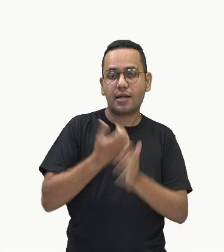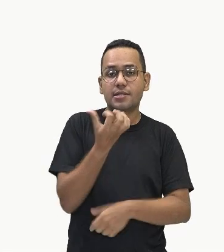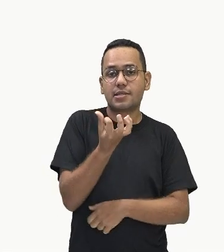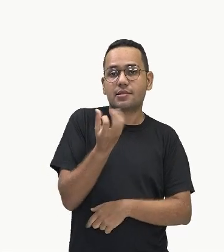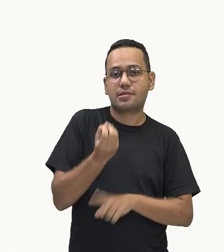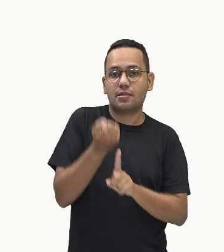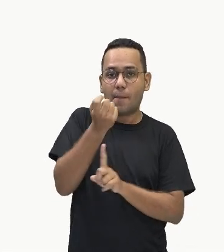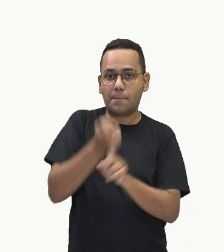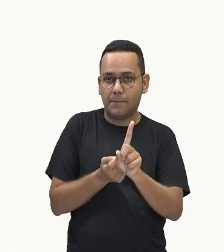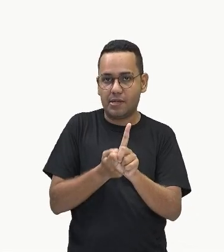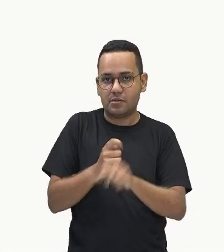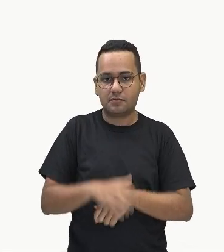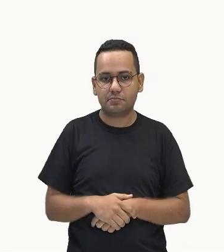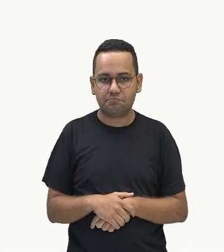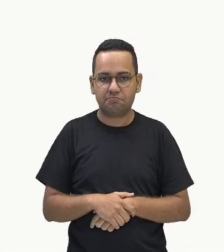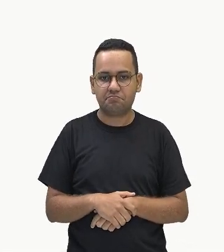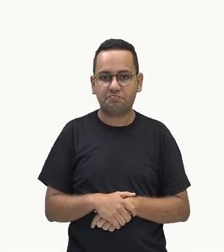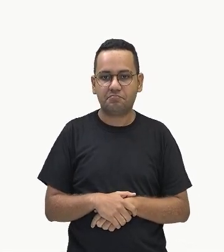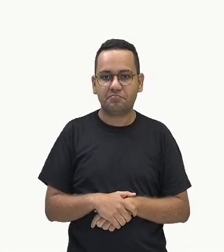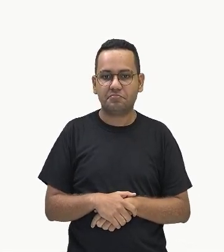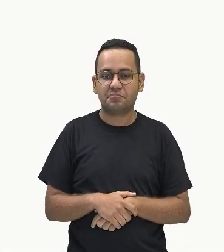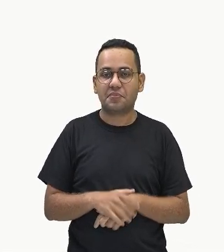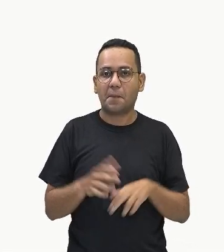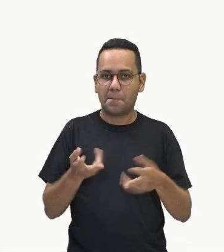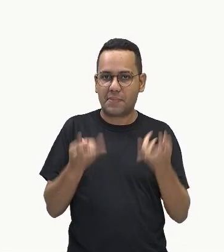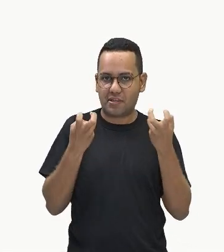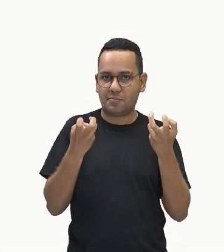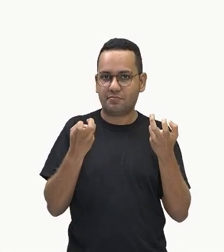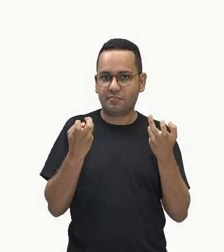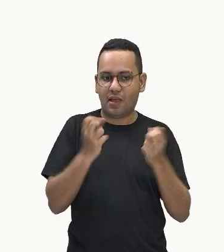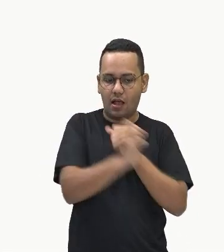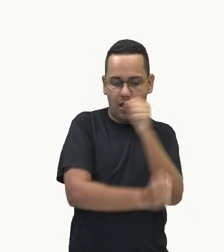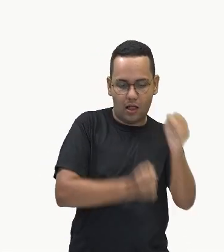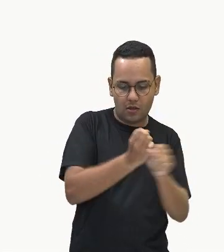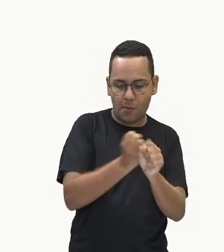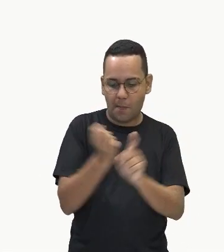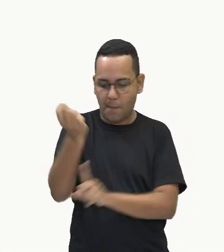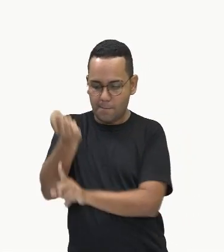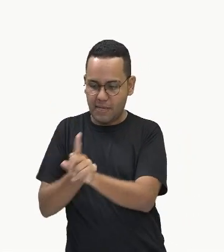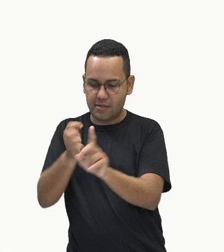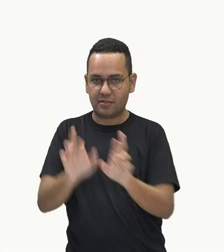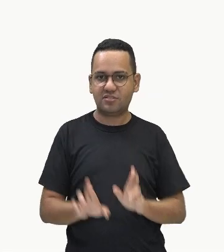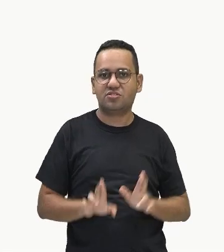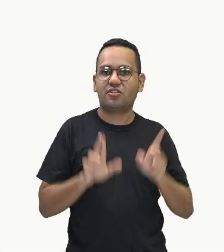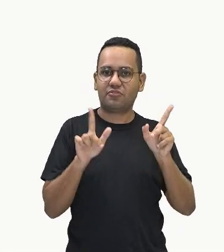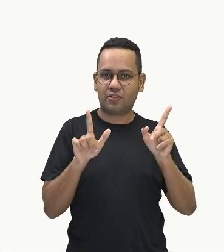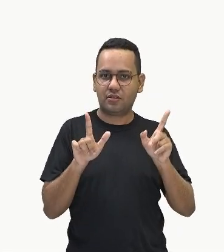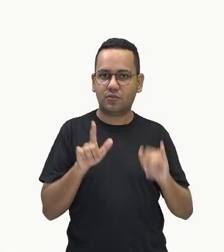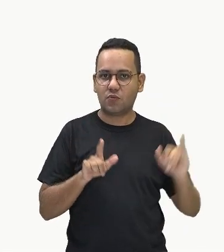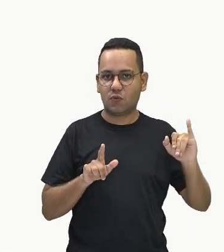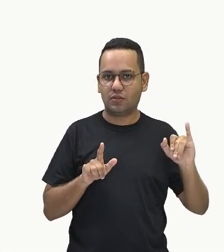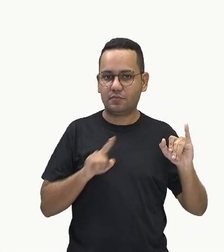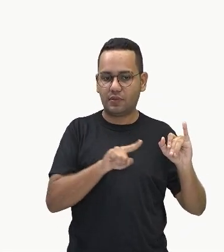Observe que já estão em medidas diferentes. Ó. A minha taxa está ao ano